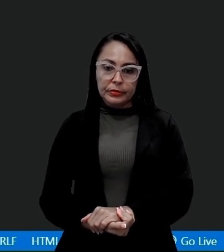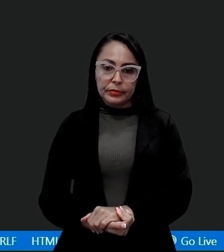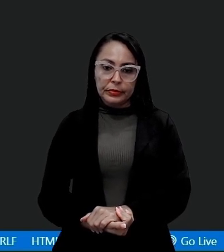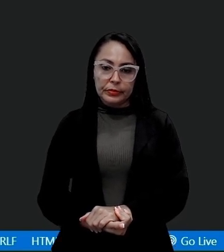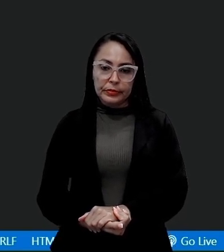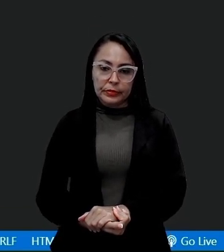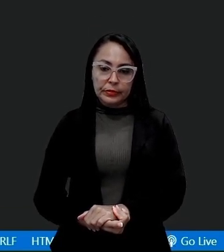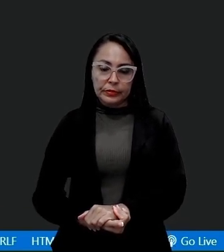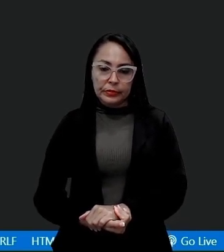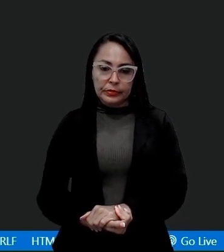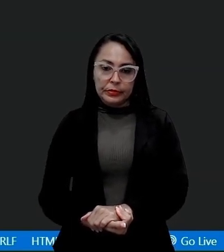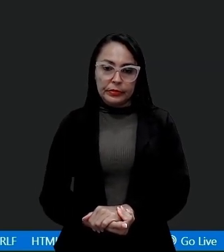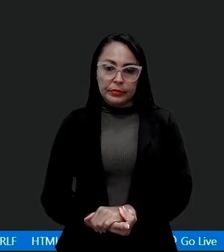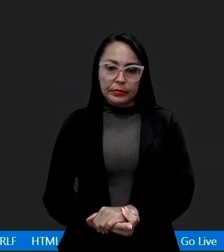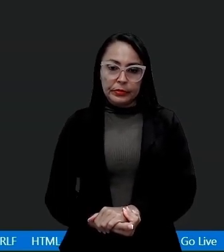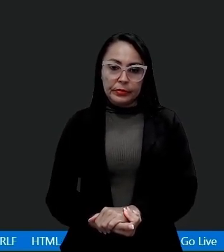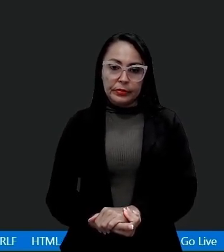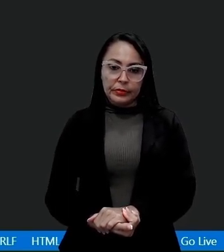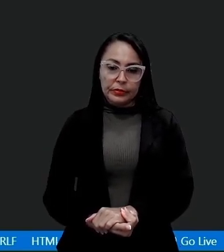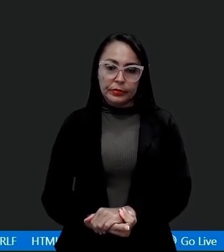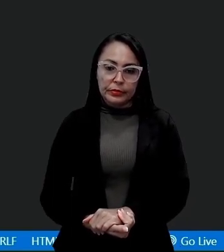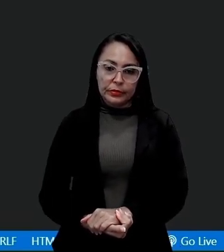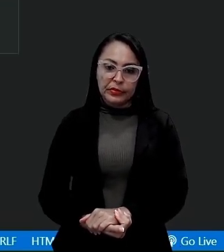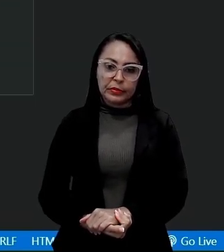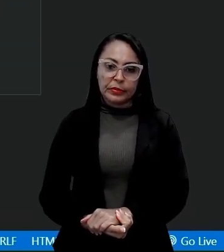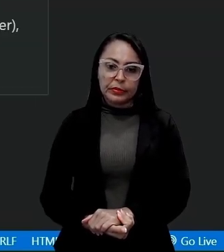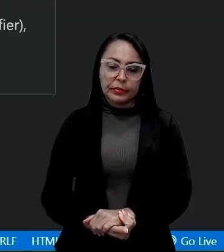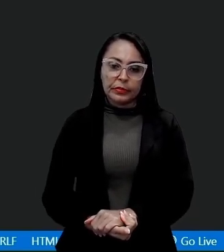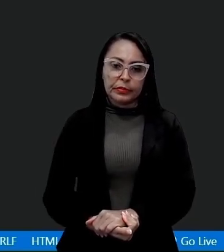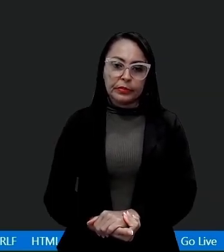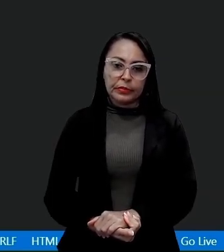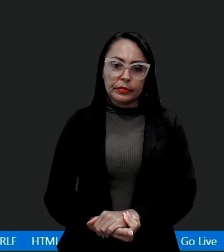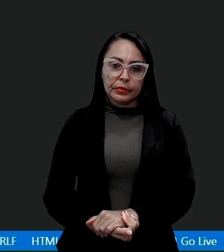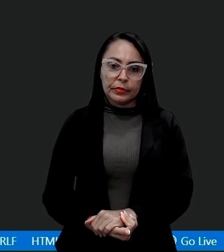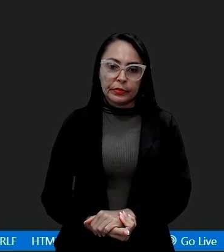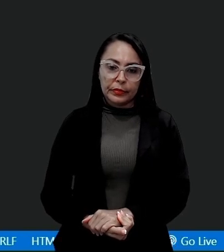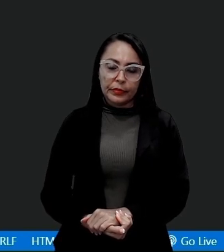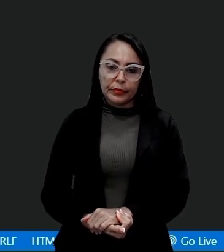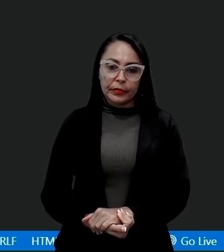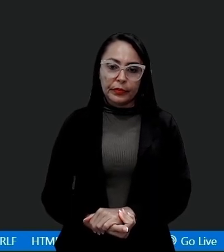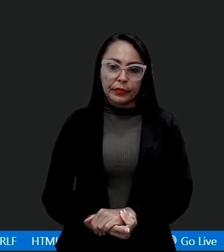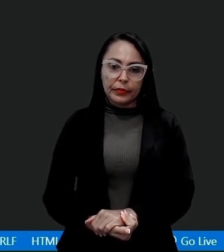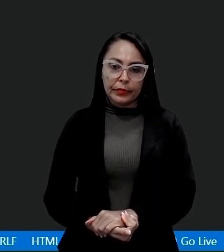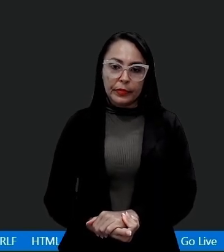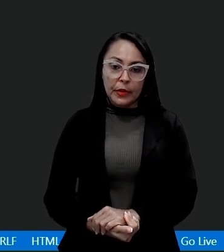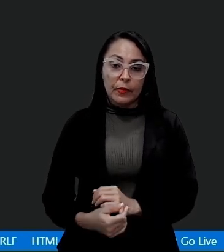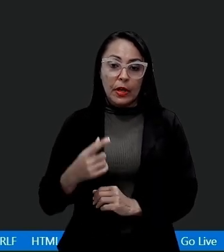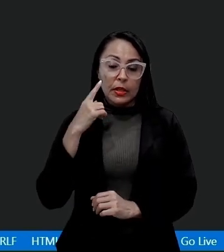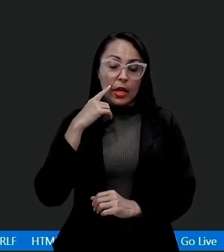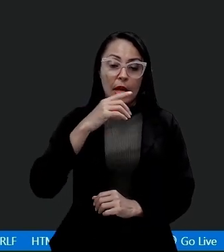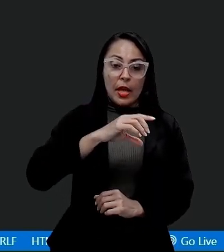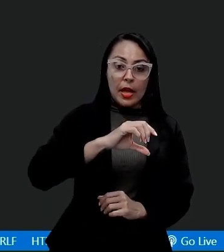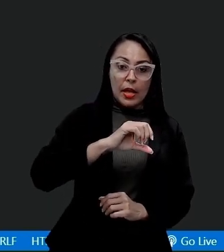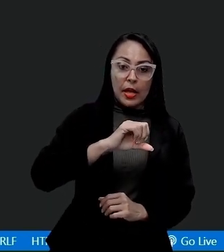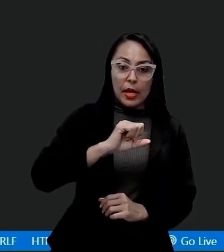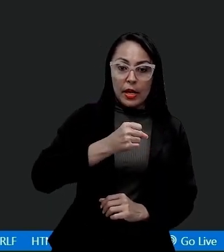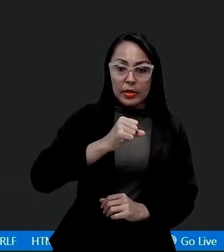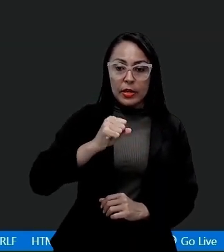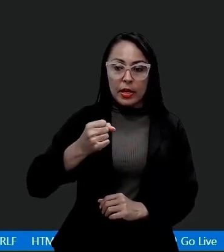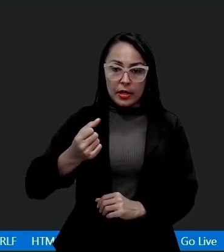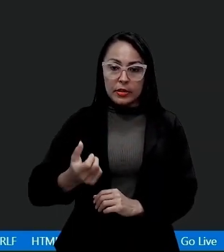Vou fazer um parágrafo também para o Sith, força do Sith. O sua ID vai ser SS de span